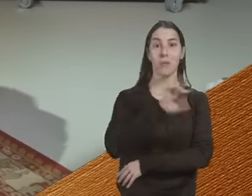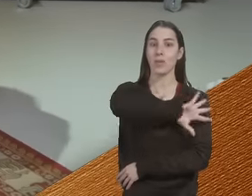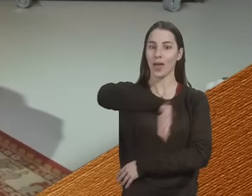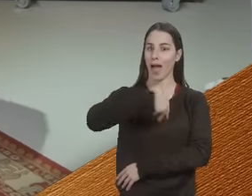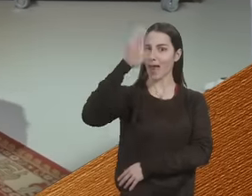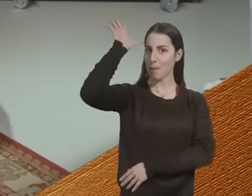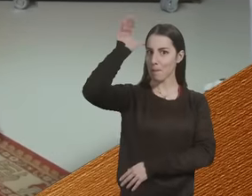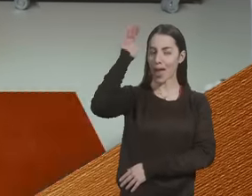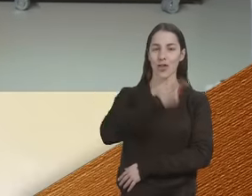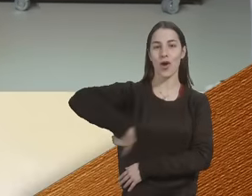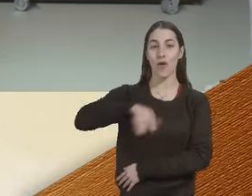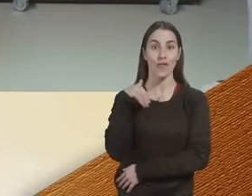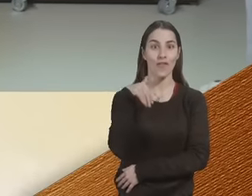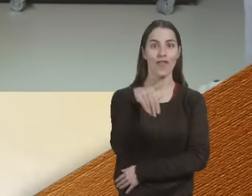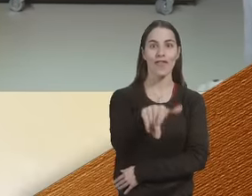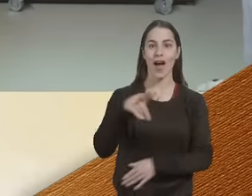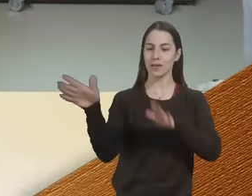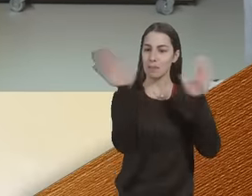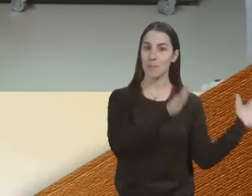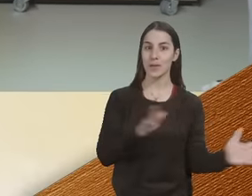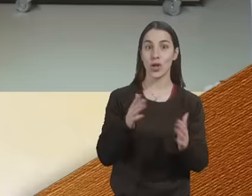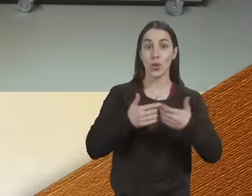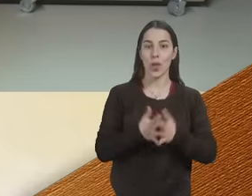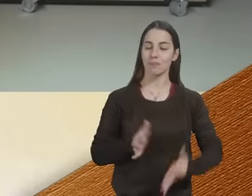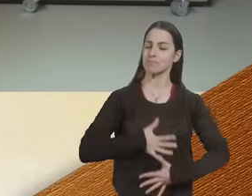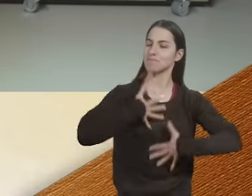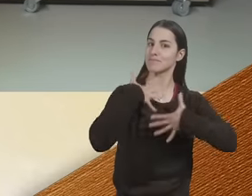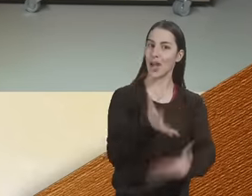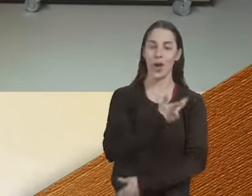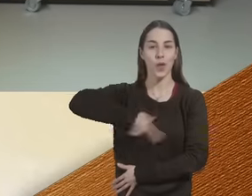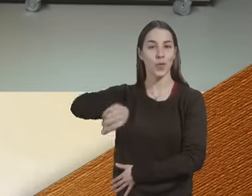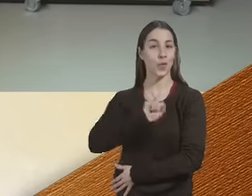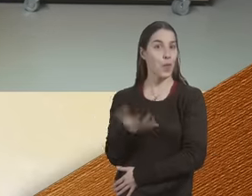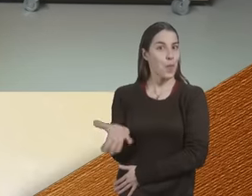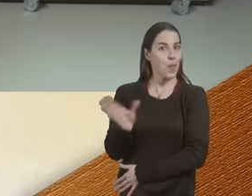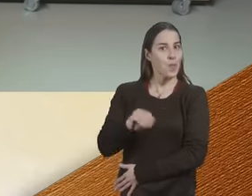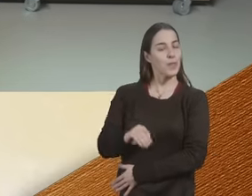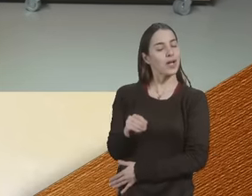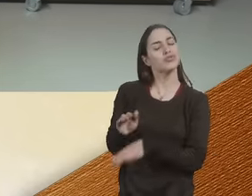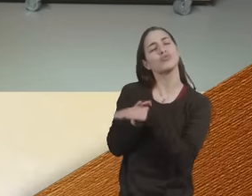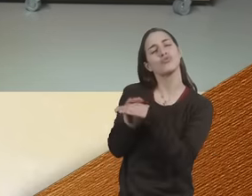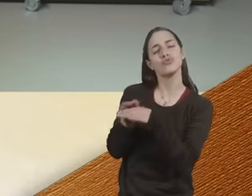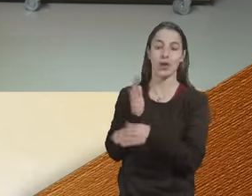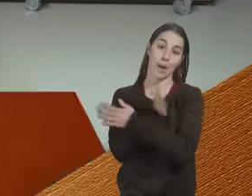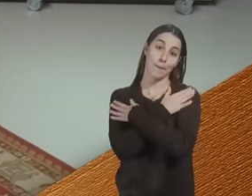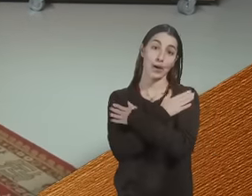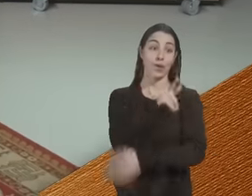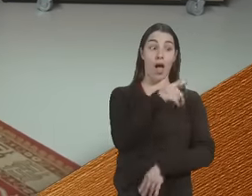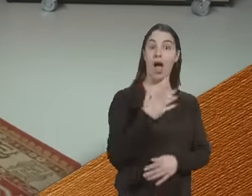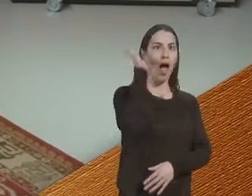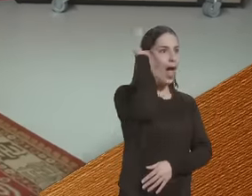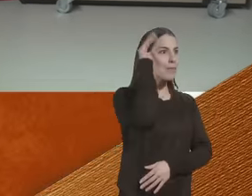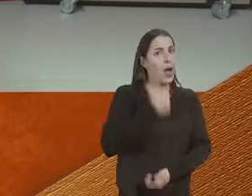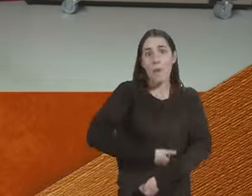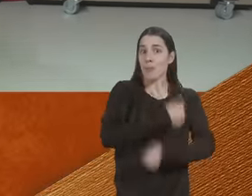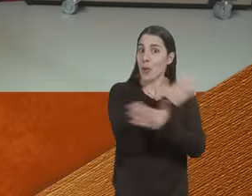Mundial do Animal. E vamos ter todo um episódio também ele, dedicado aos nossos mais fiéis amigos. Aliás, Joana, até como costumam dizer, o animal é o melhor